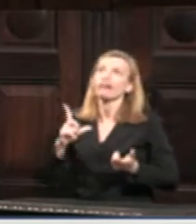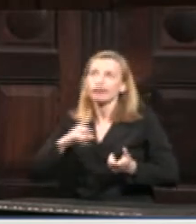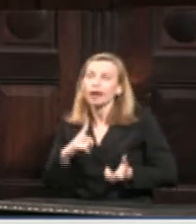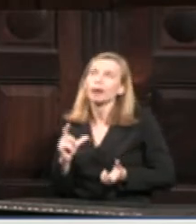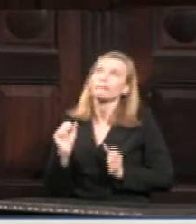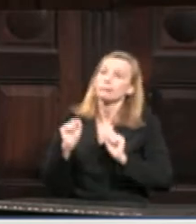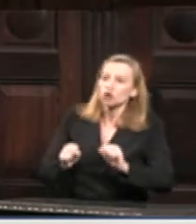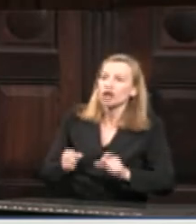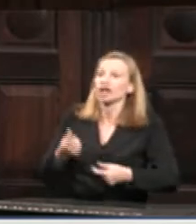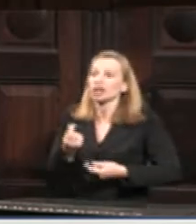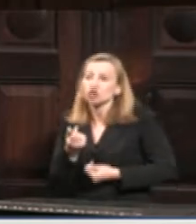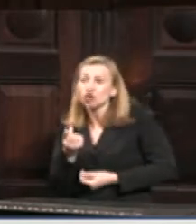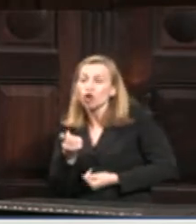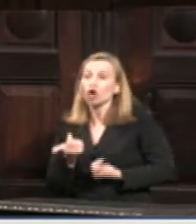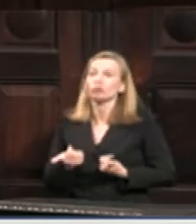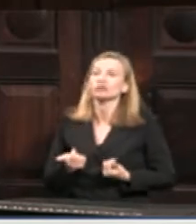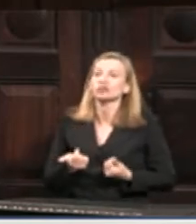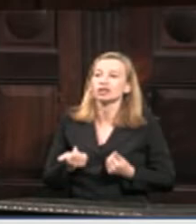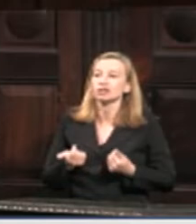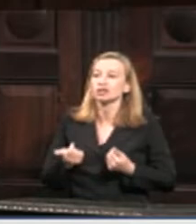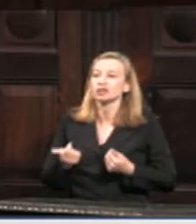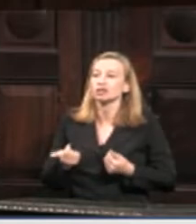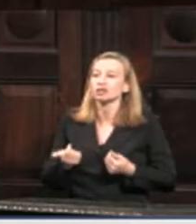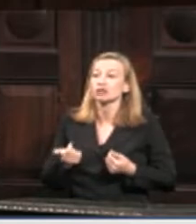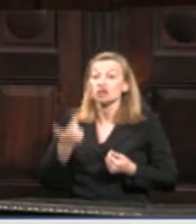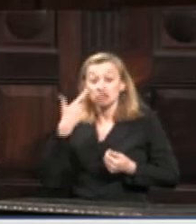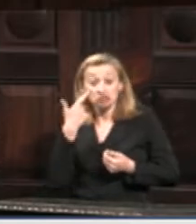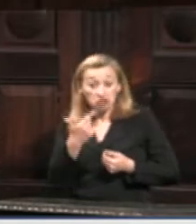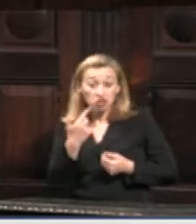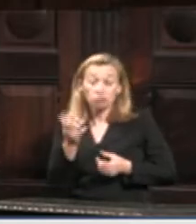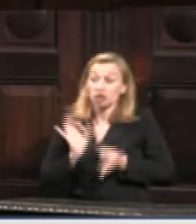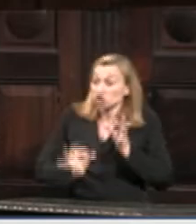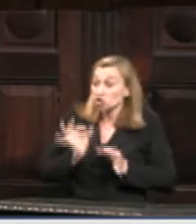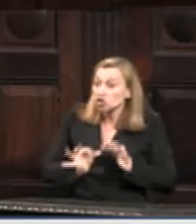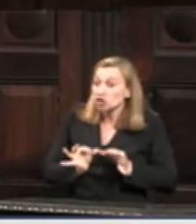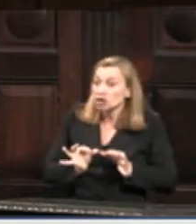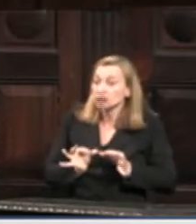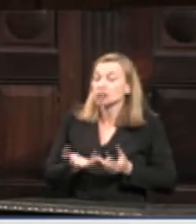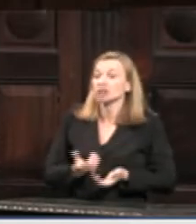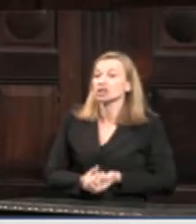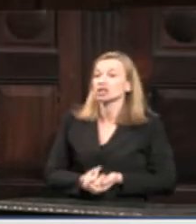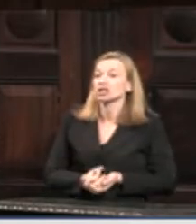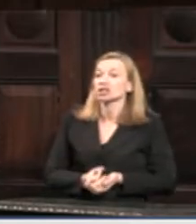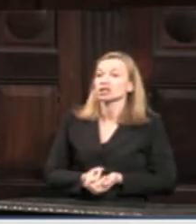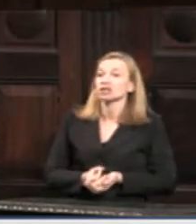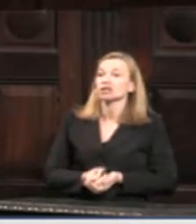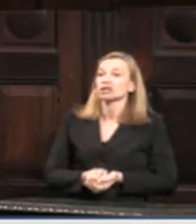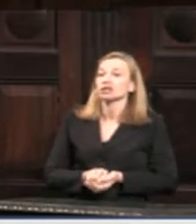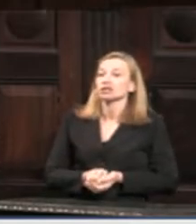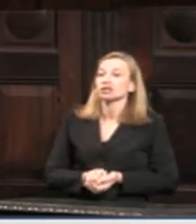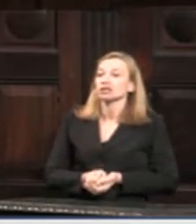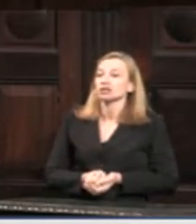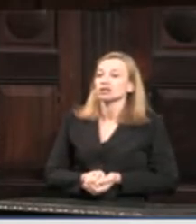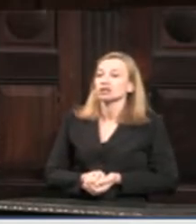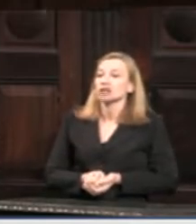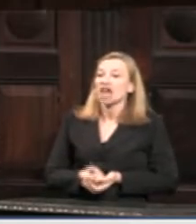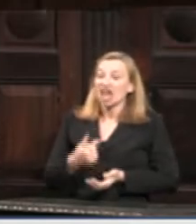econômico também está sendo alcançado pela justiça. 0 de processo, 0 de inquérito na Lava